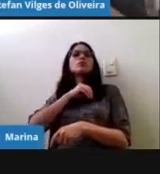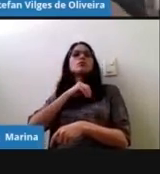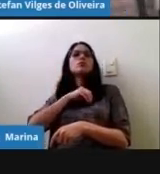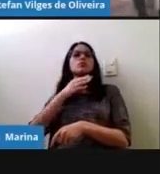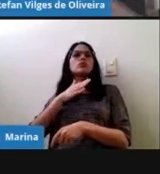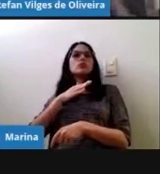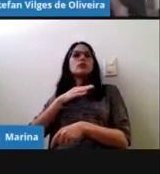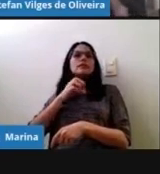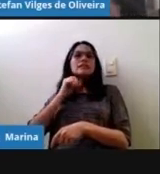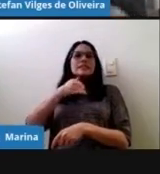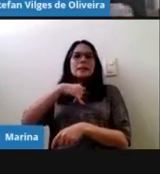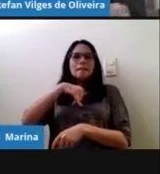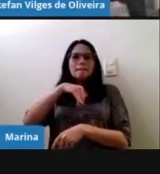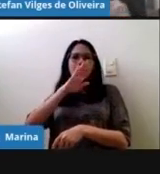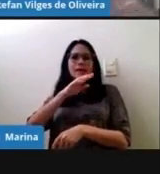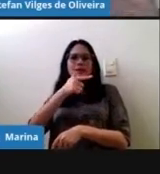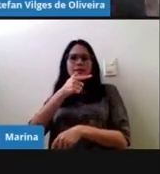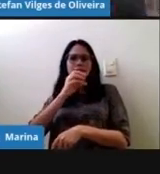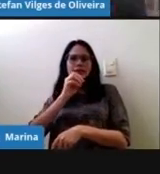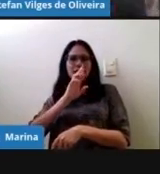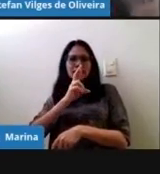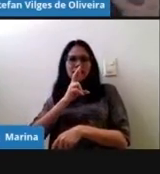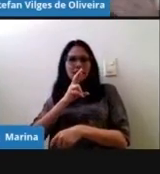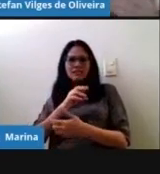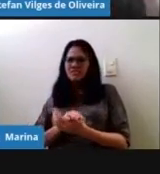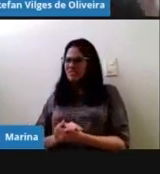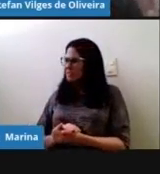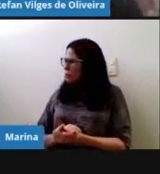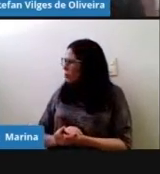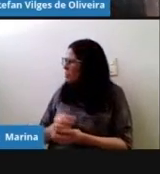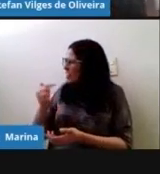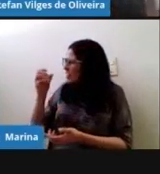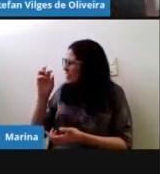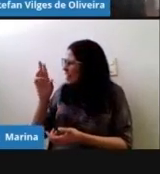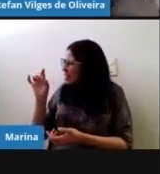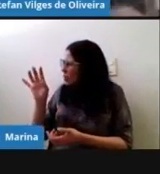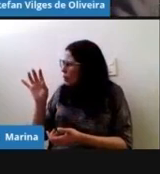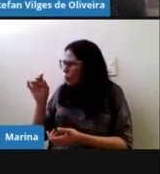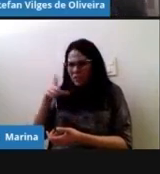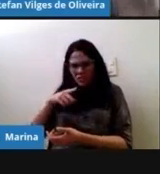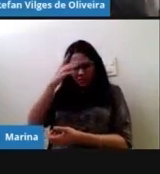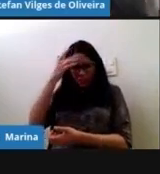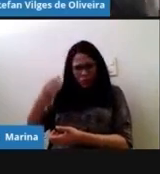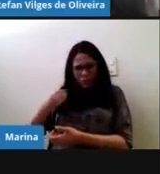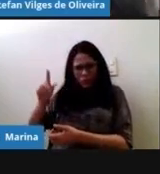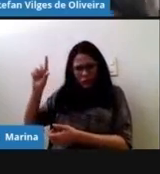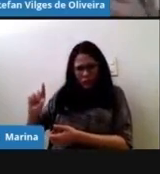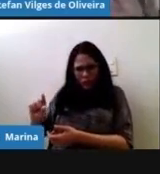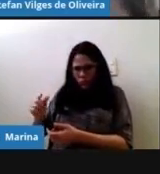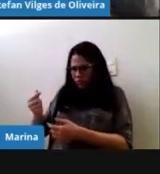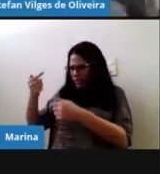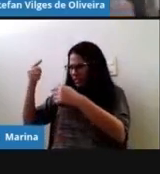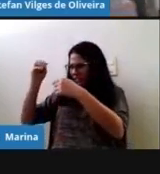capita menor que R$70. A gente até pode ficar pensando, será que se vive com menos que 70? Existe pessoas que ainda vivem com menos